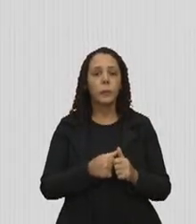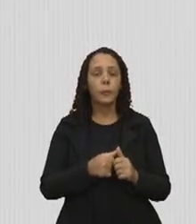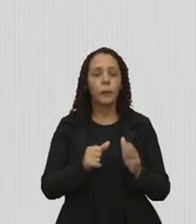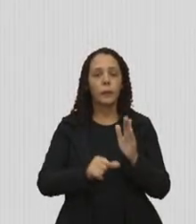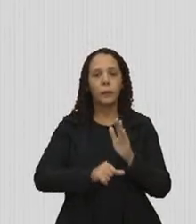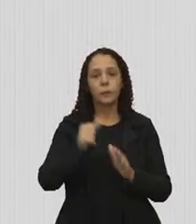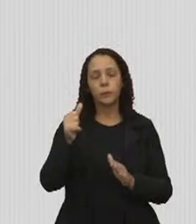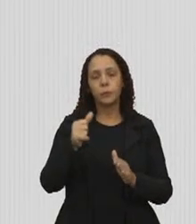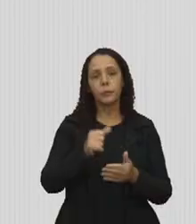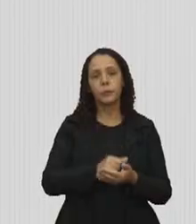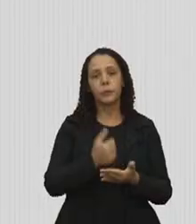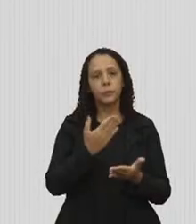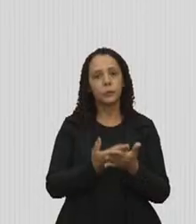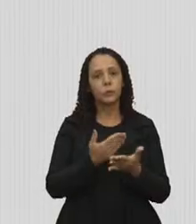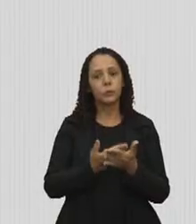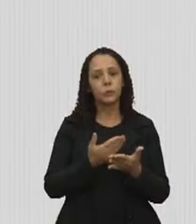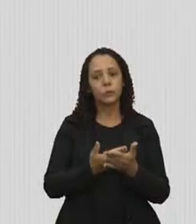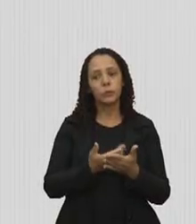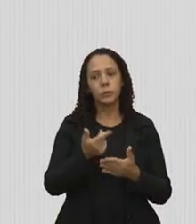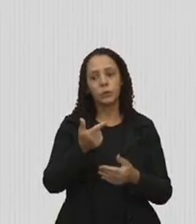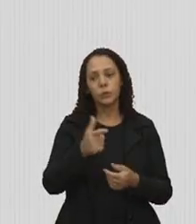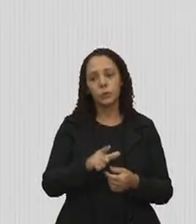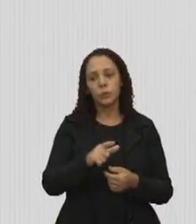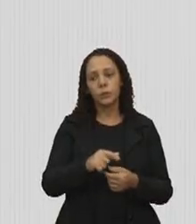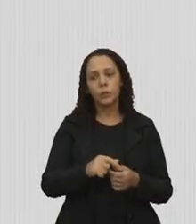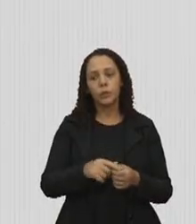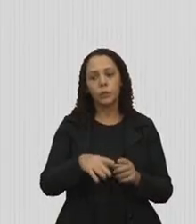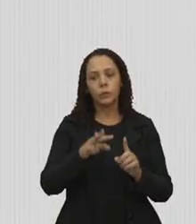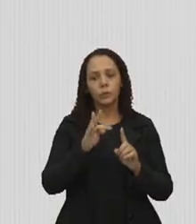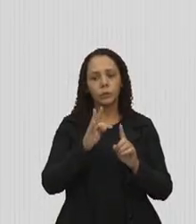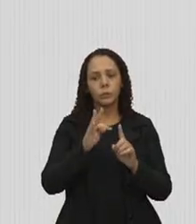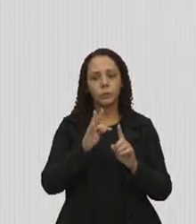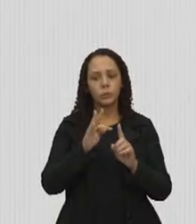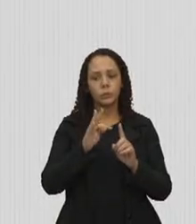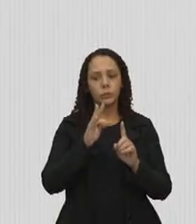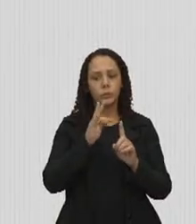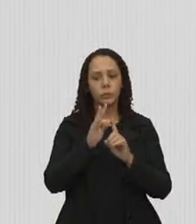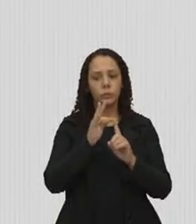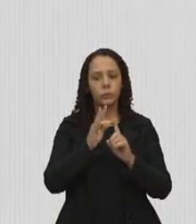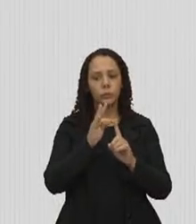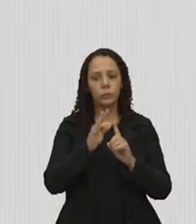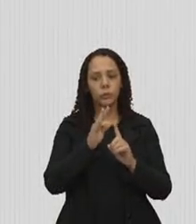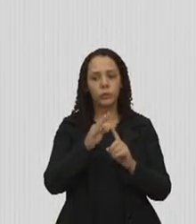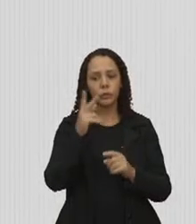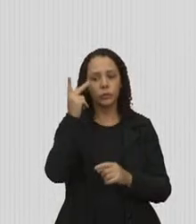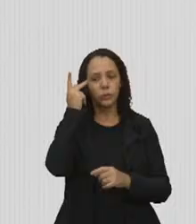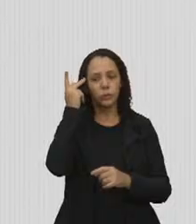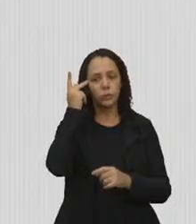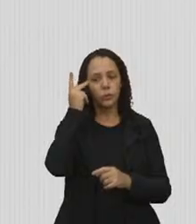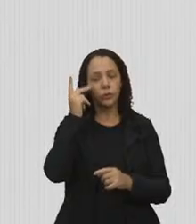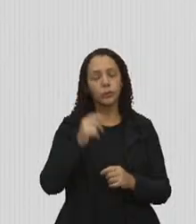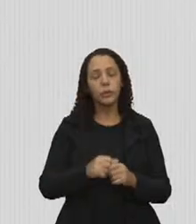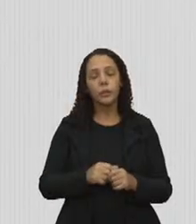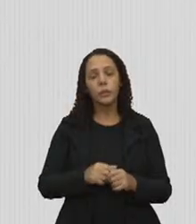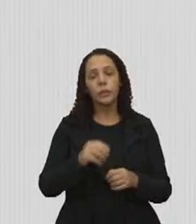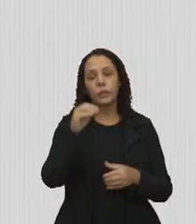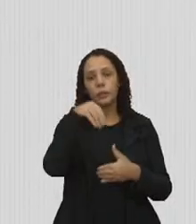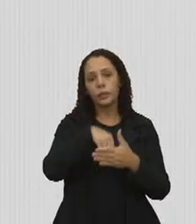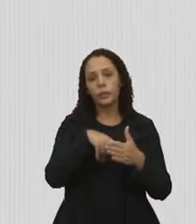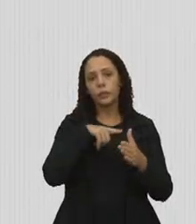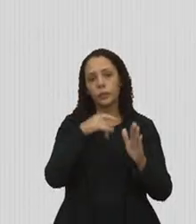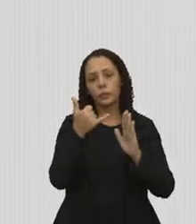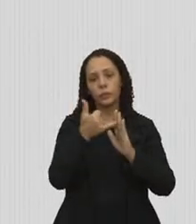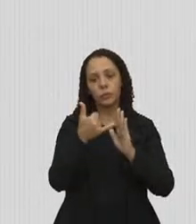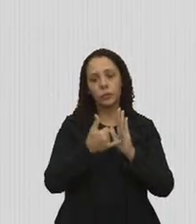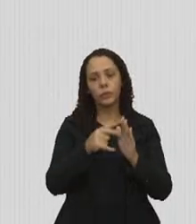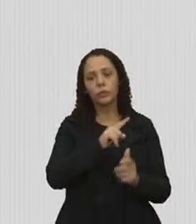revisão do Instituto Federal de São Paulo, primeira revisão do PDI, e lá dentro da matéria vai ter um formulário,